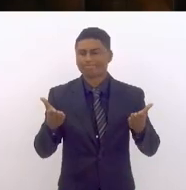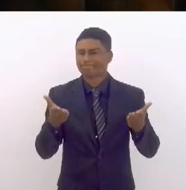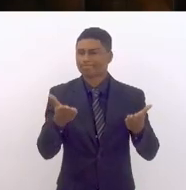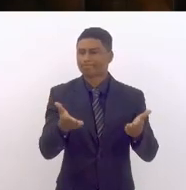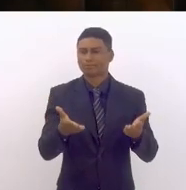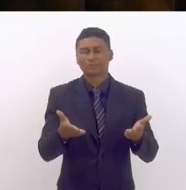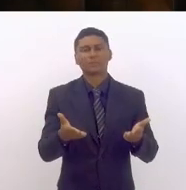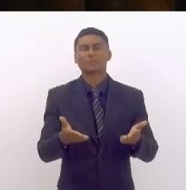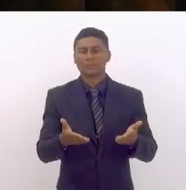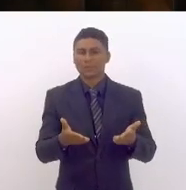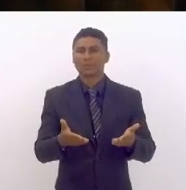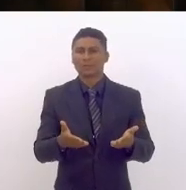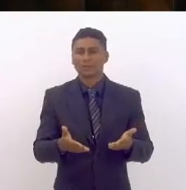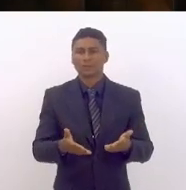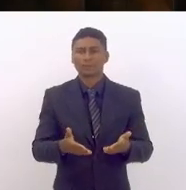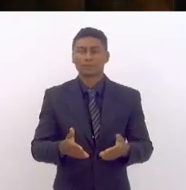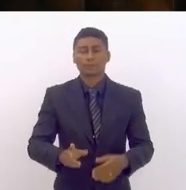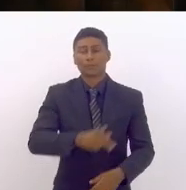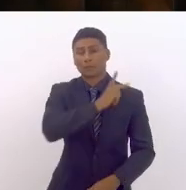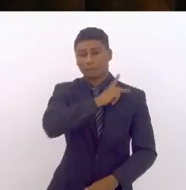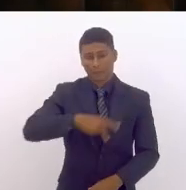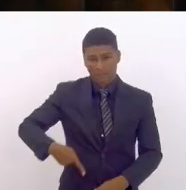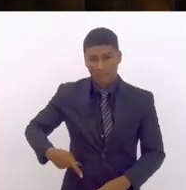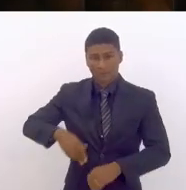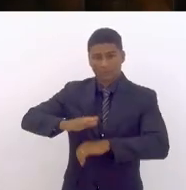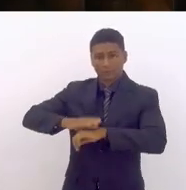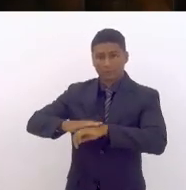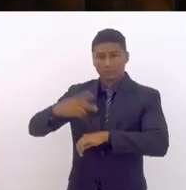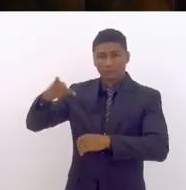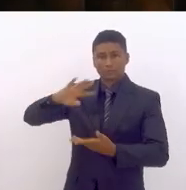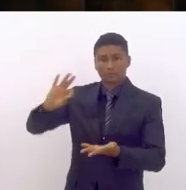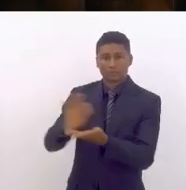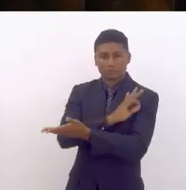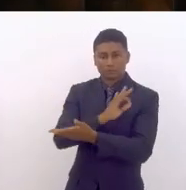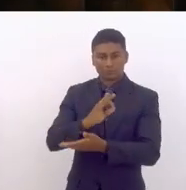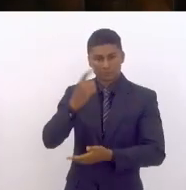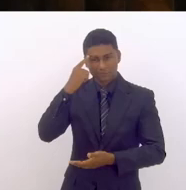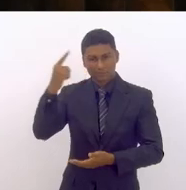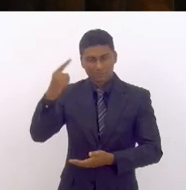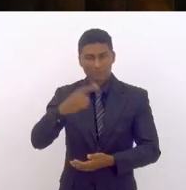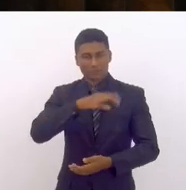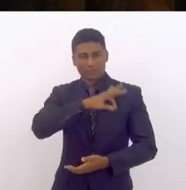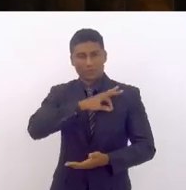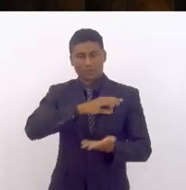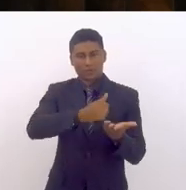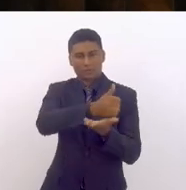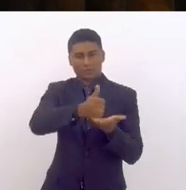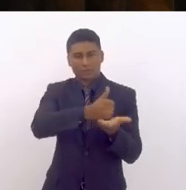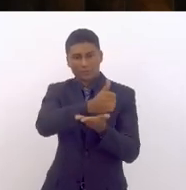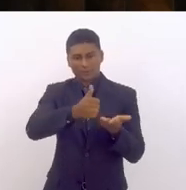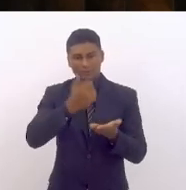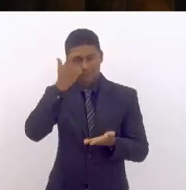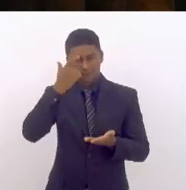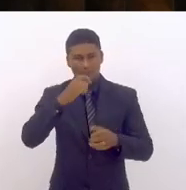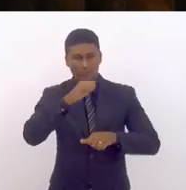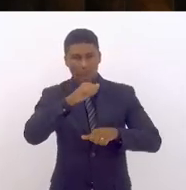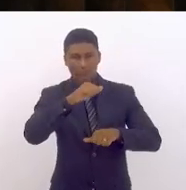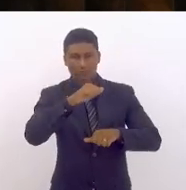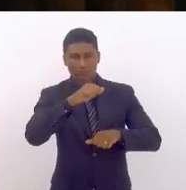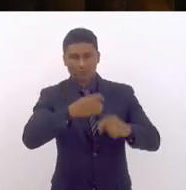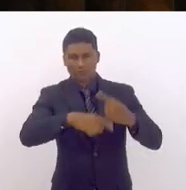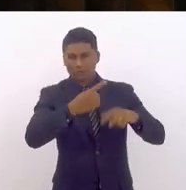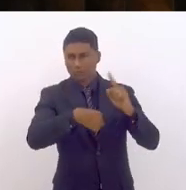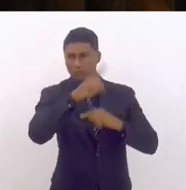Primeiro, quando o presidente assinou, né, o piso, o reajuste do piso salarial dos profissionais